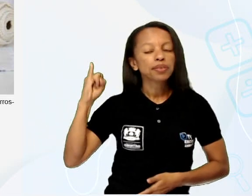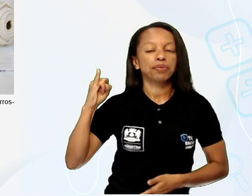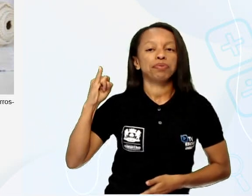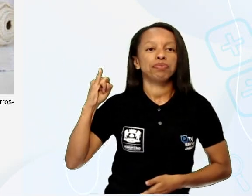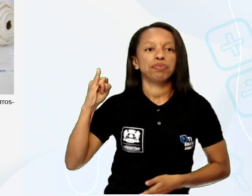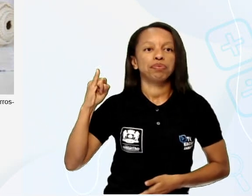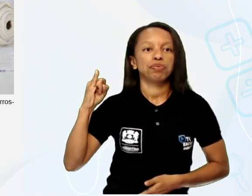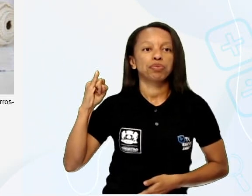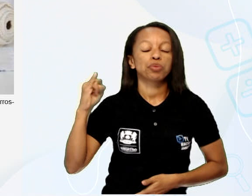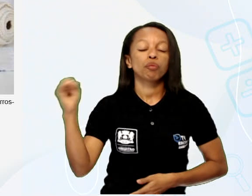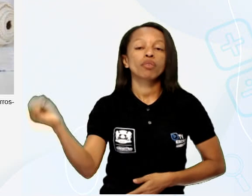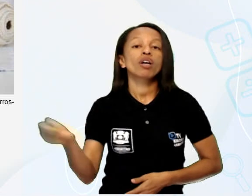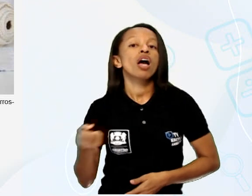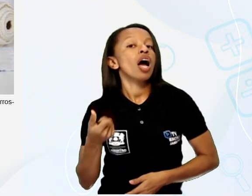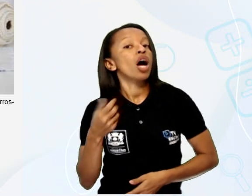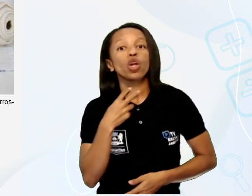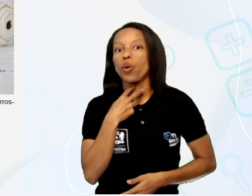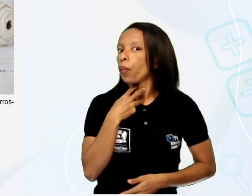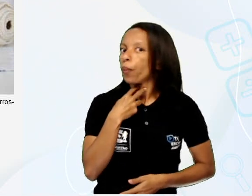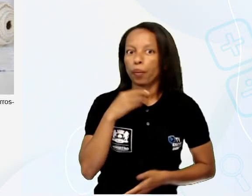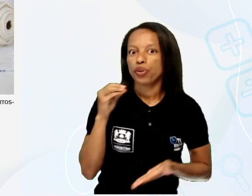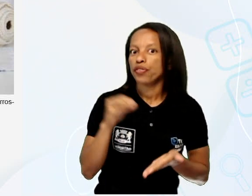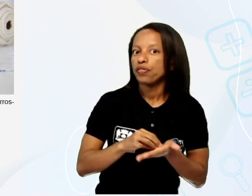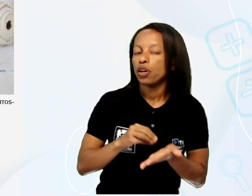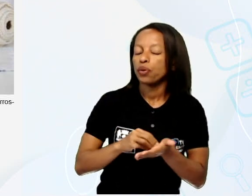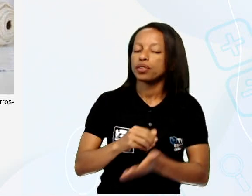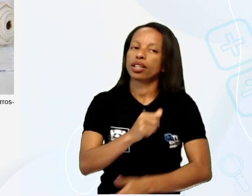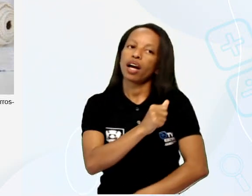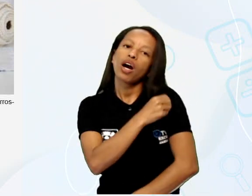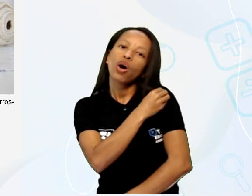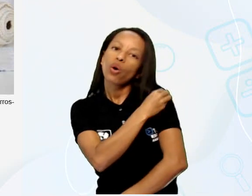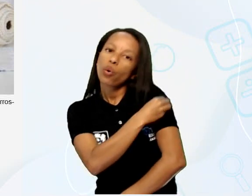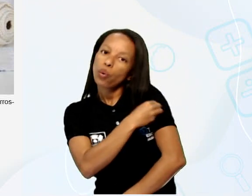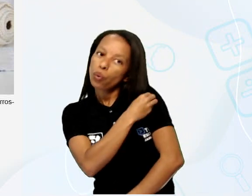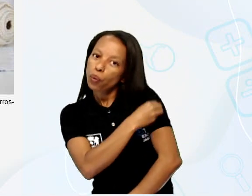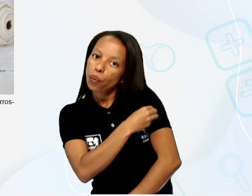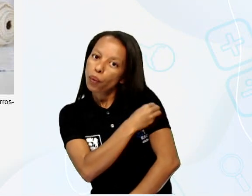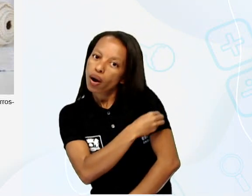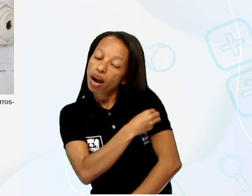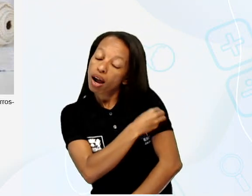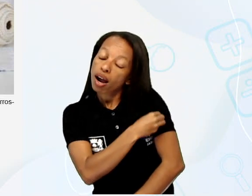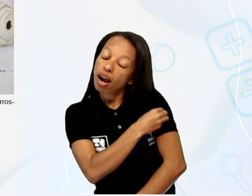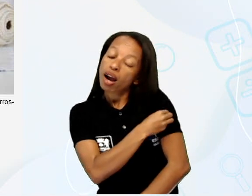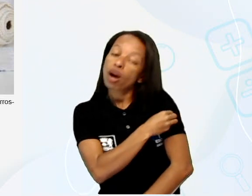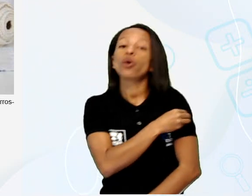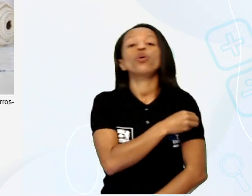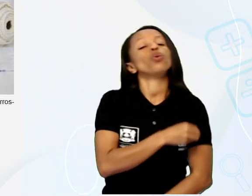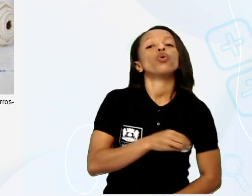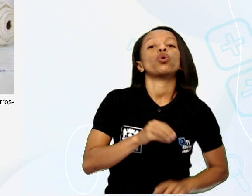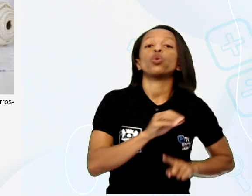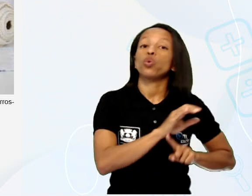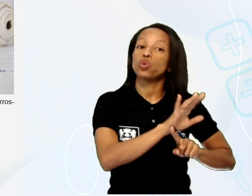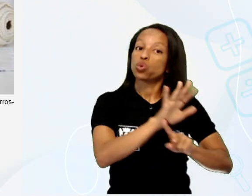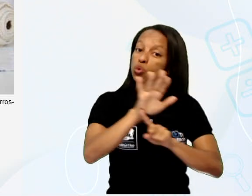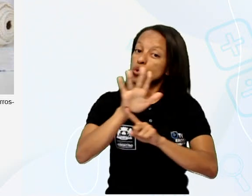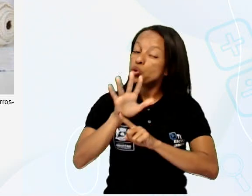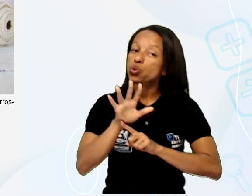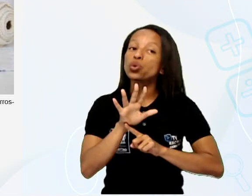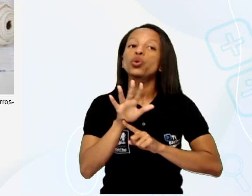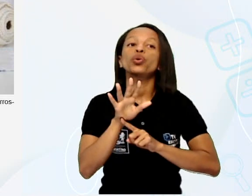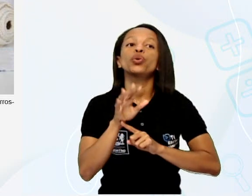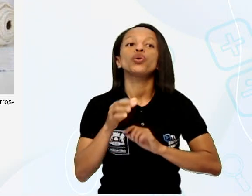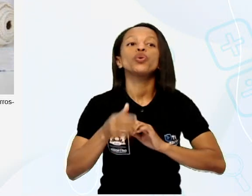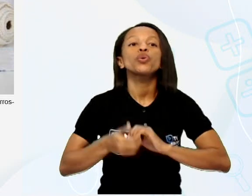Não pode faltar o álcool iodado, o soro fisiológico. Não pode